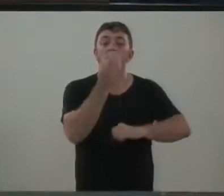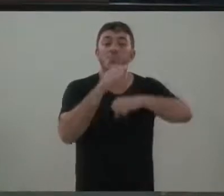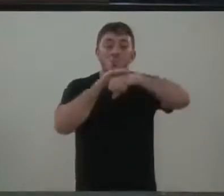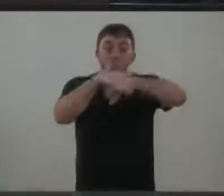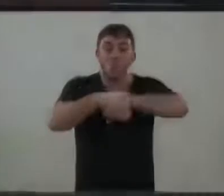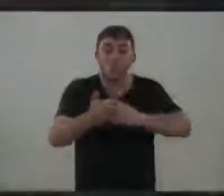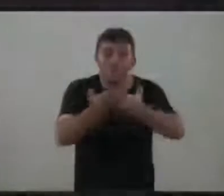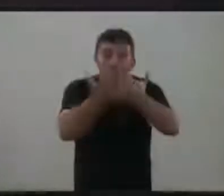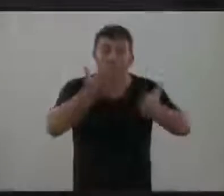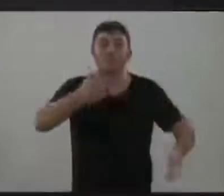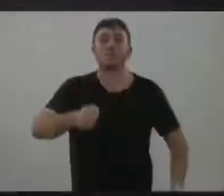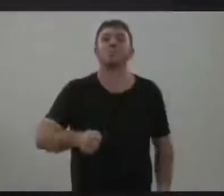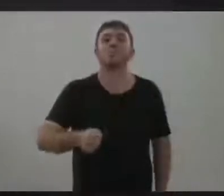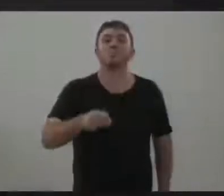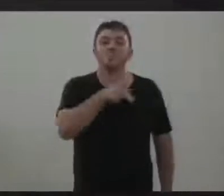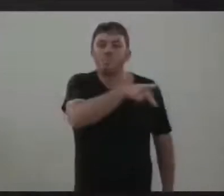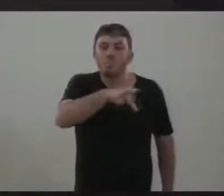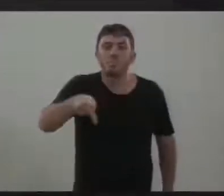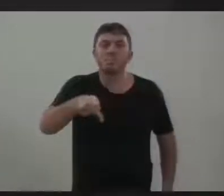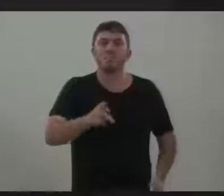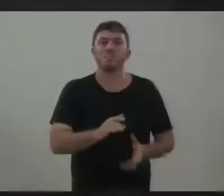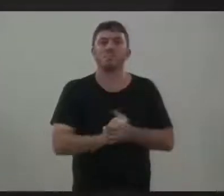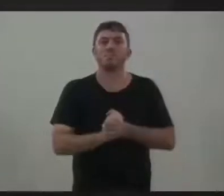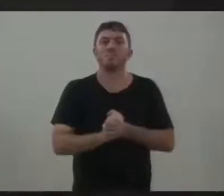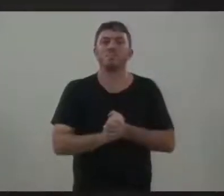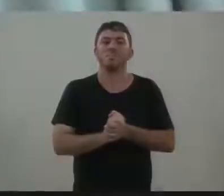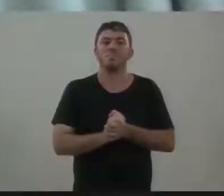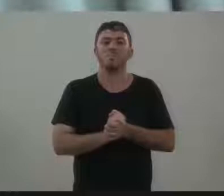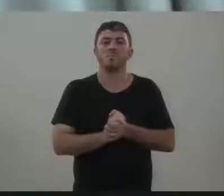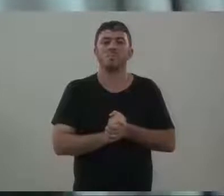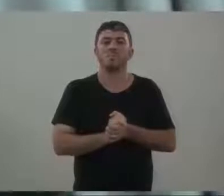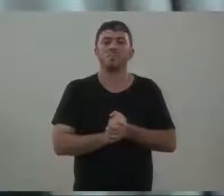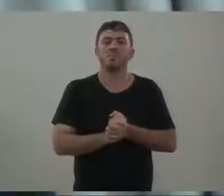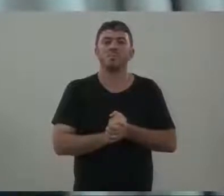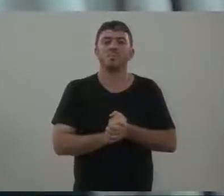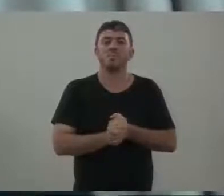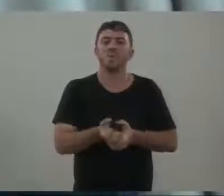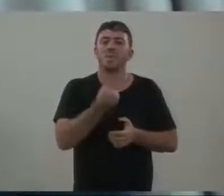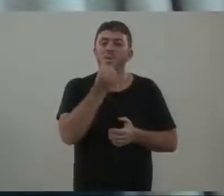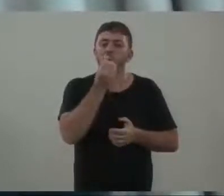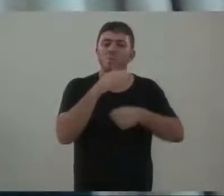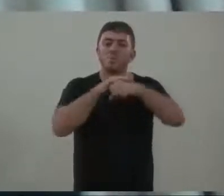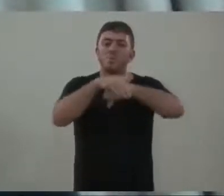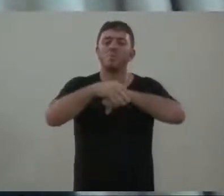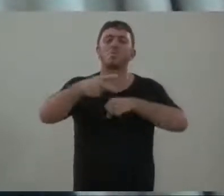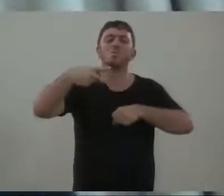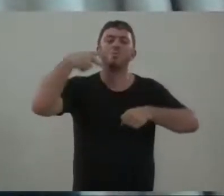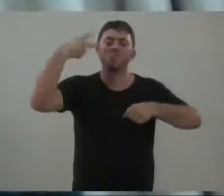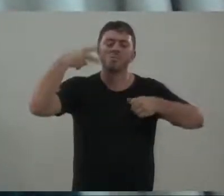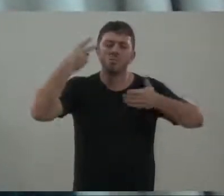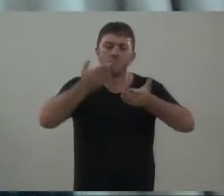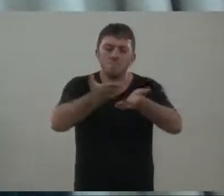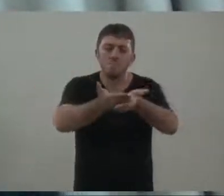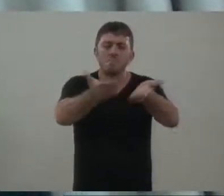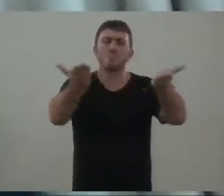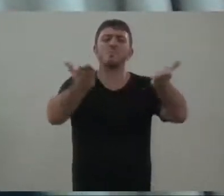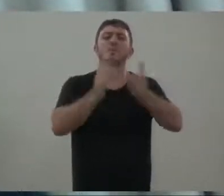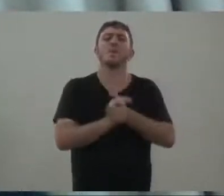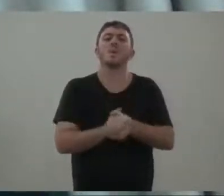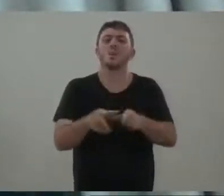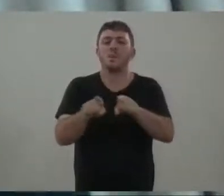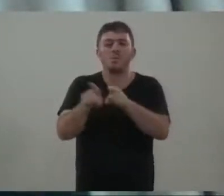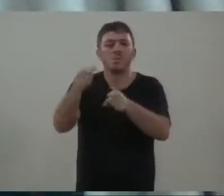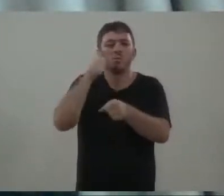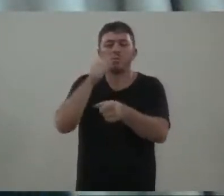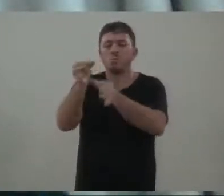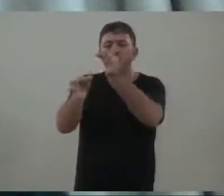presidente. Boa noite, demais vereadores. Boa noite ao jurídico, a